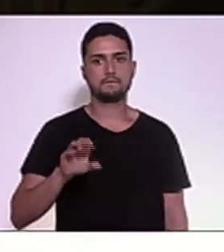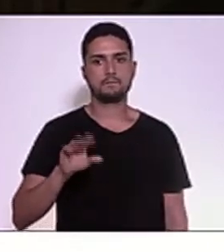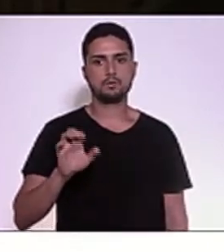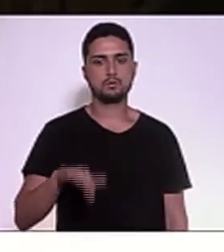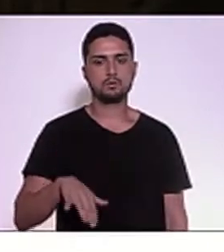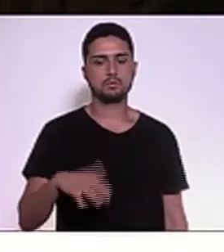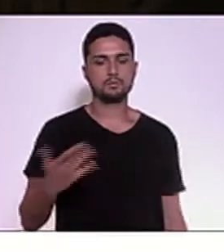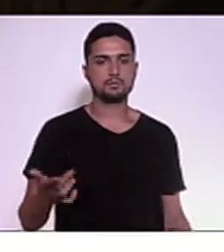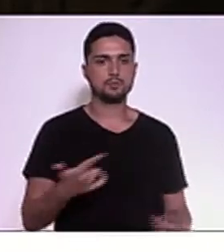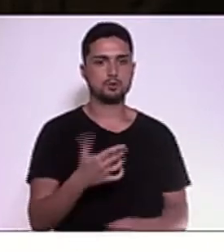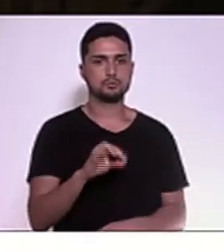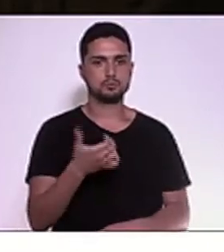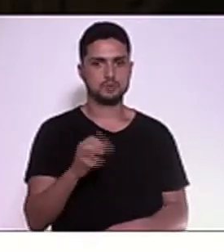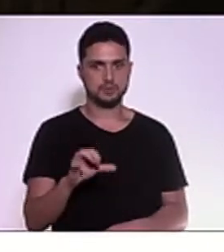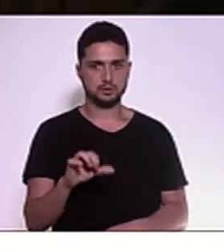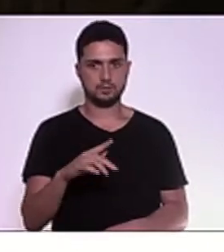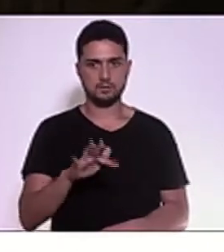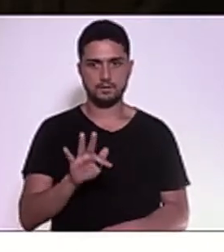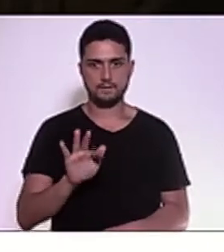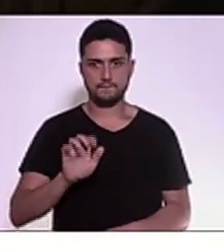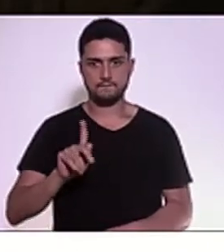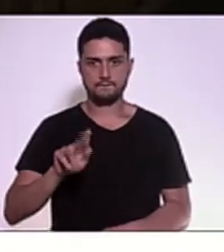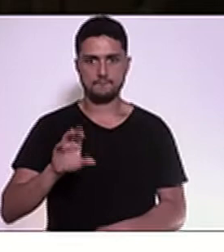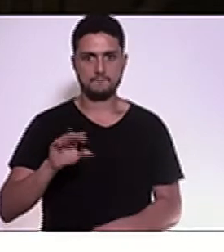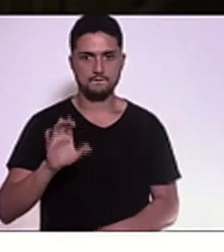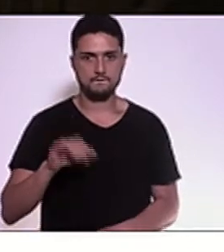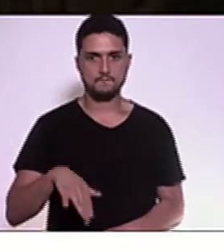2019, o FEPROCON